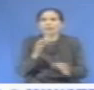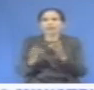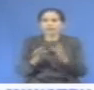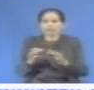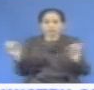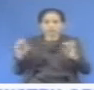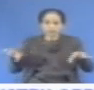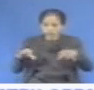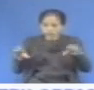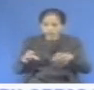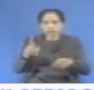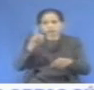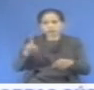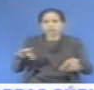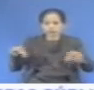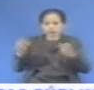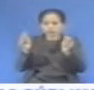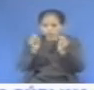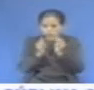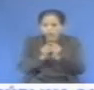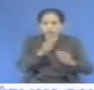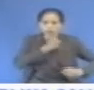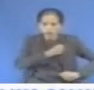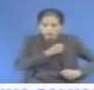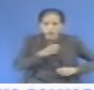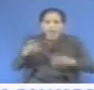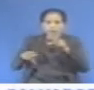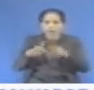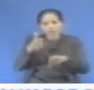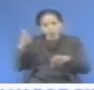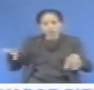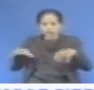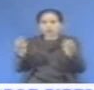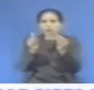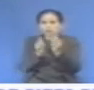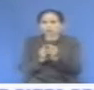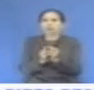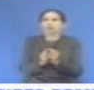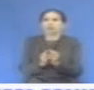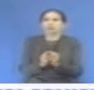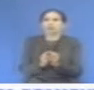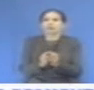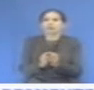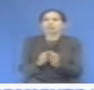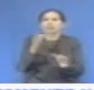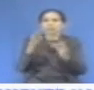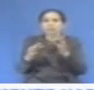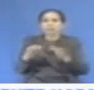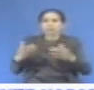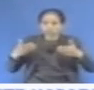serviço mesa, nem vai civil, militar, serviço a muito, também nem maca, sistema autoridade marítima, né? Ia ser estado maior de Ananiaba. Mas